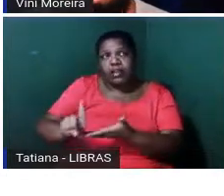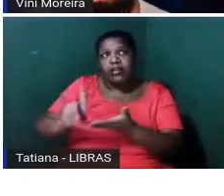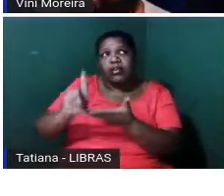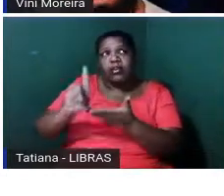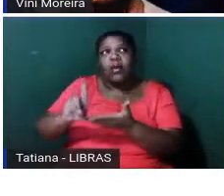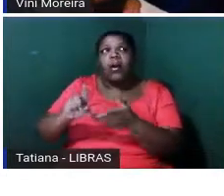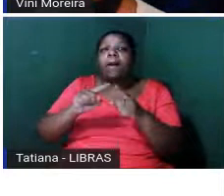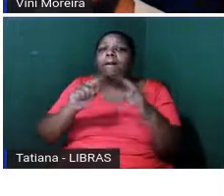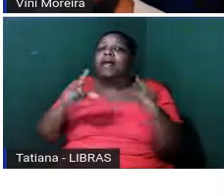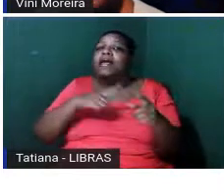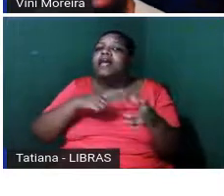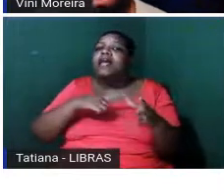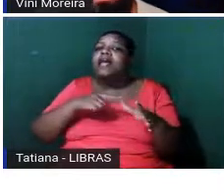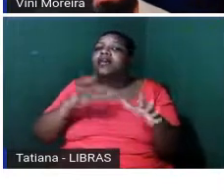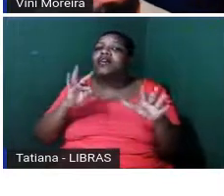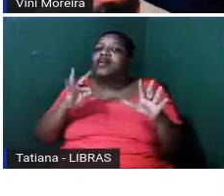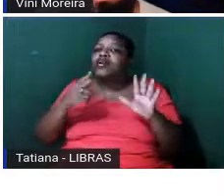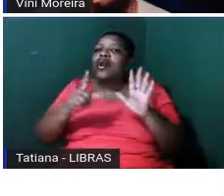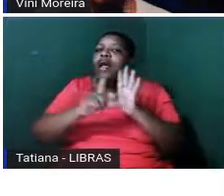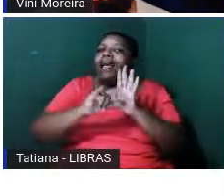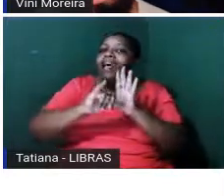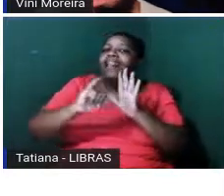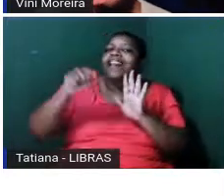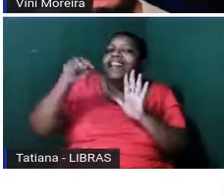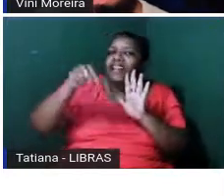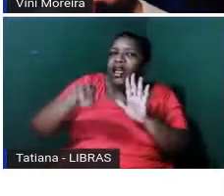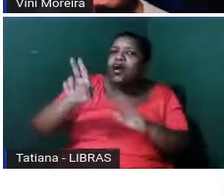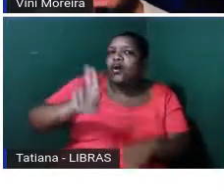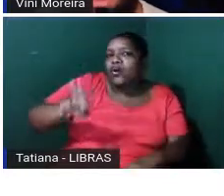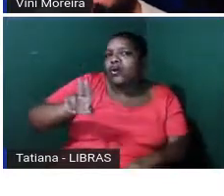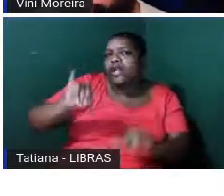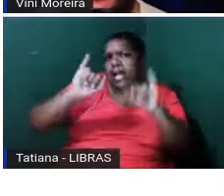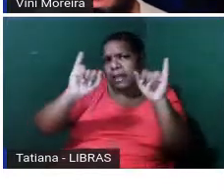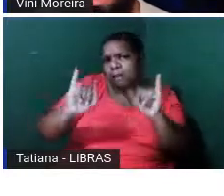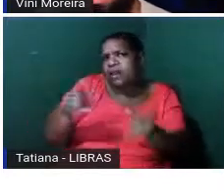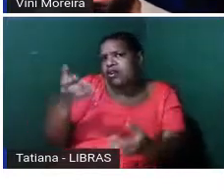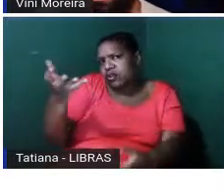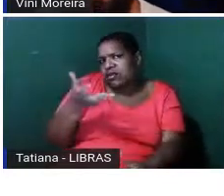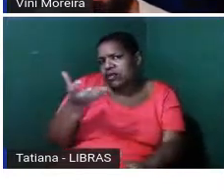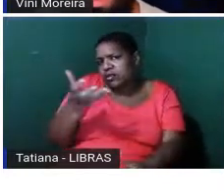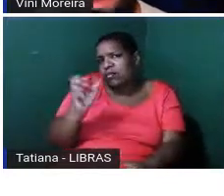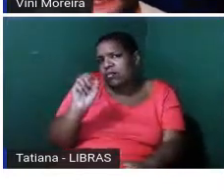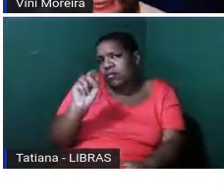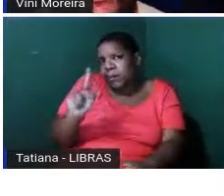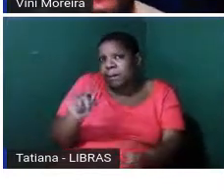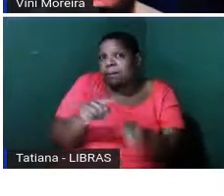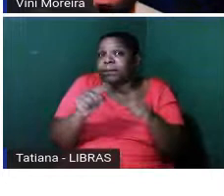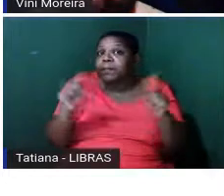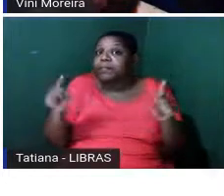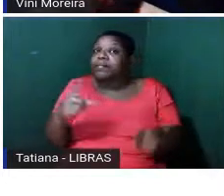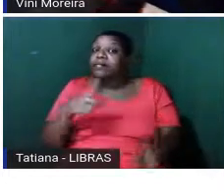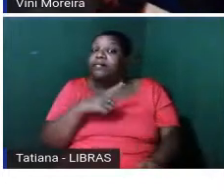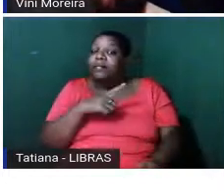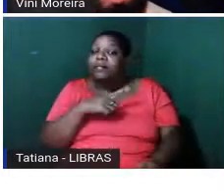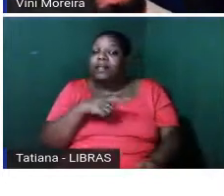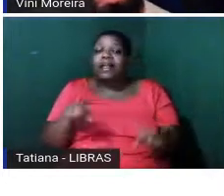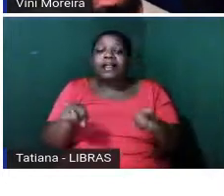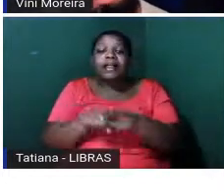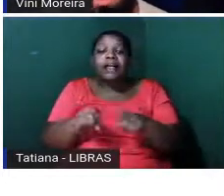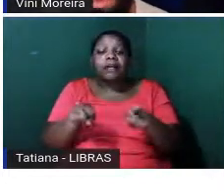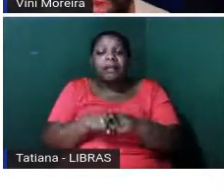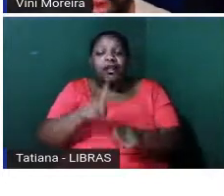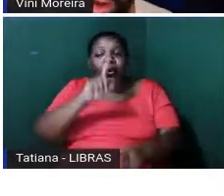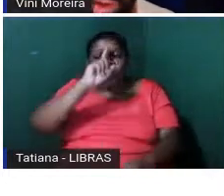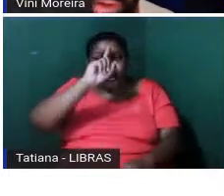todo respaldo legal de usar essas imagens que você quer e ainda a gente tem a questão